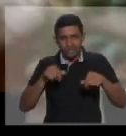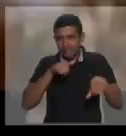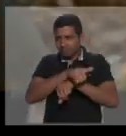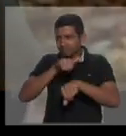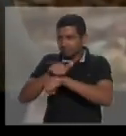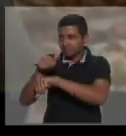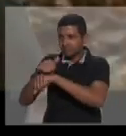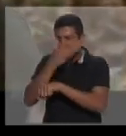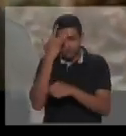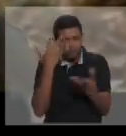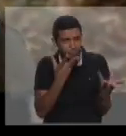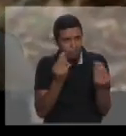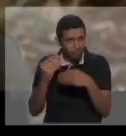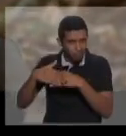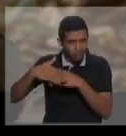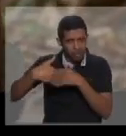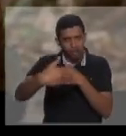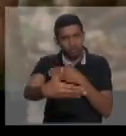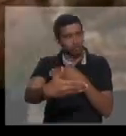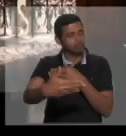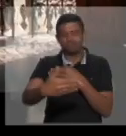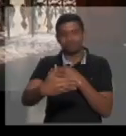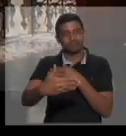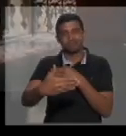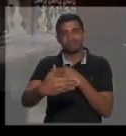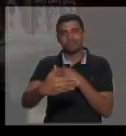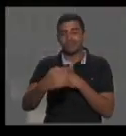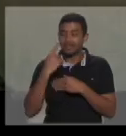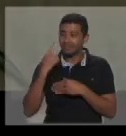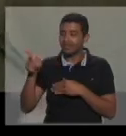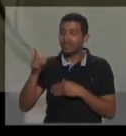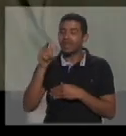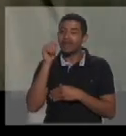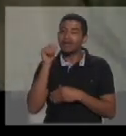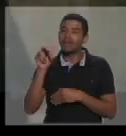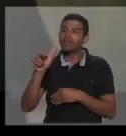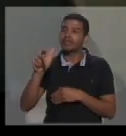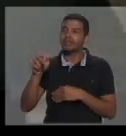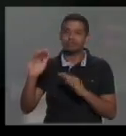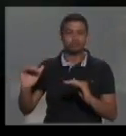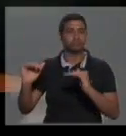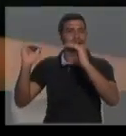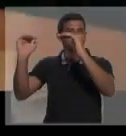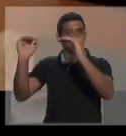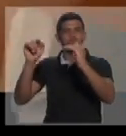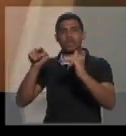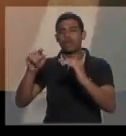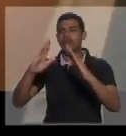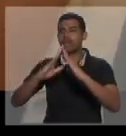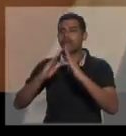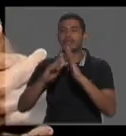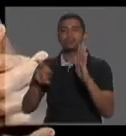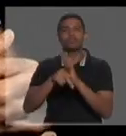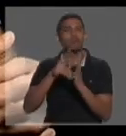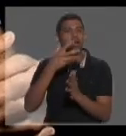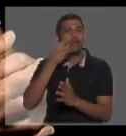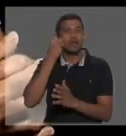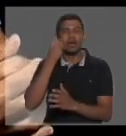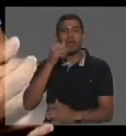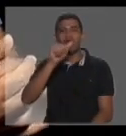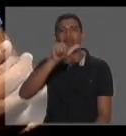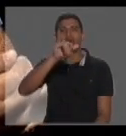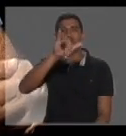Nem consegue se enganar tantos por tanto tempo. Recebi da respeitável irmã superiora da Casa de Expostos o